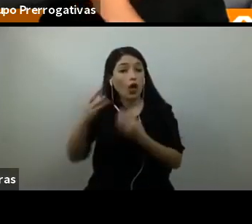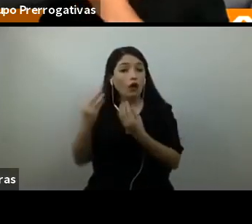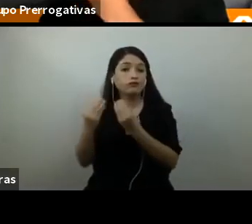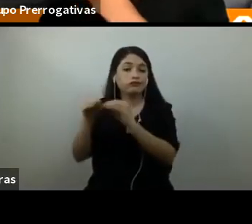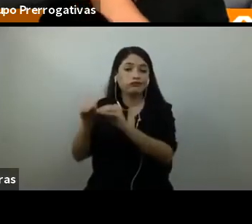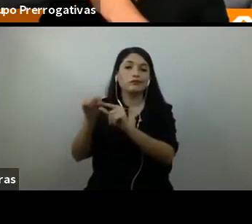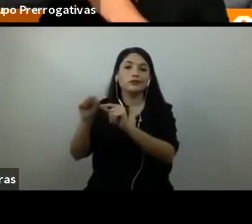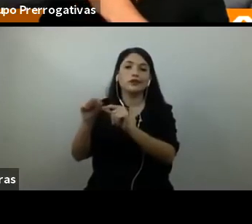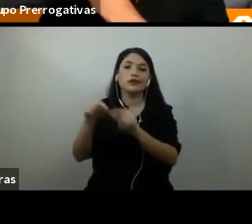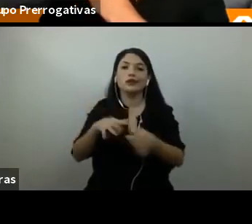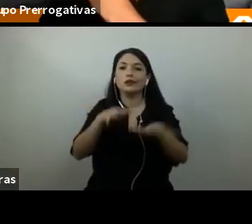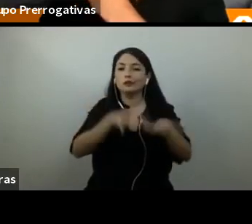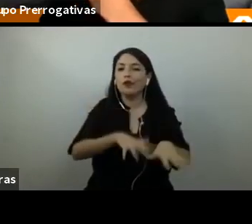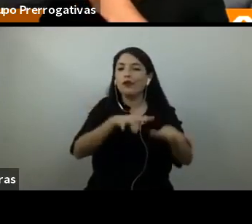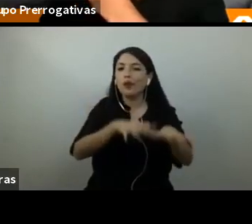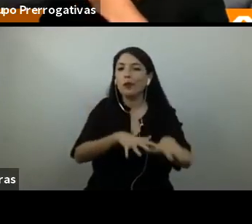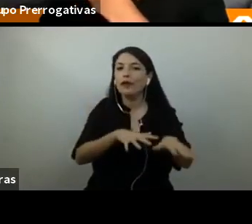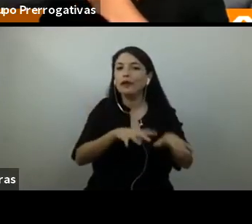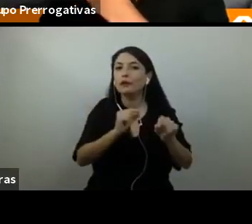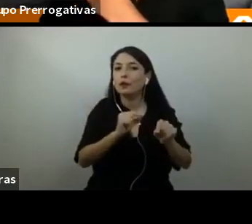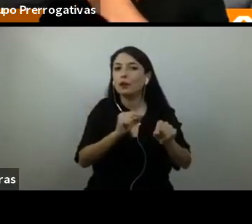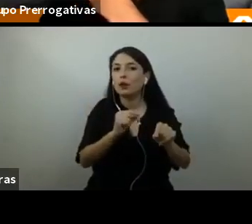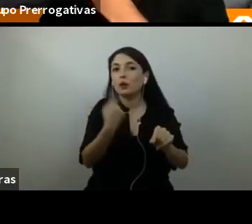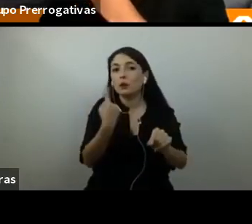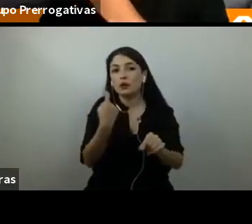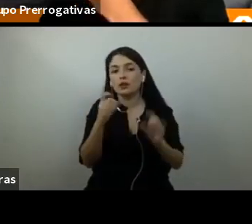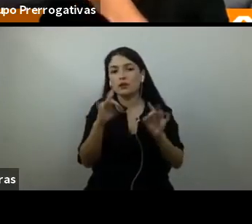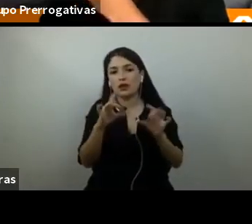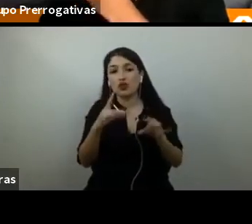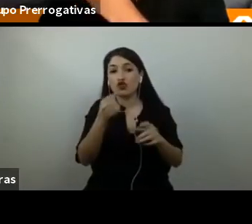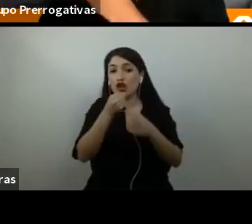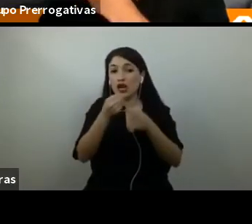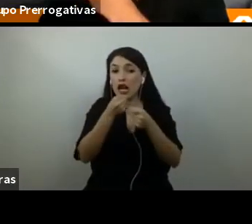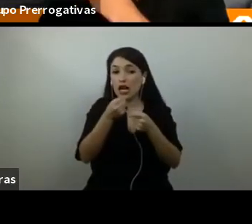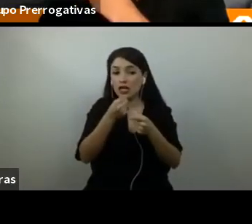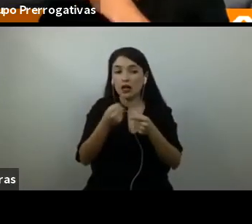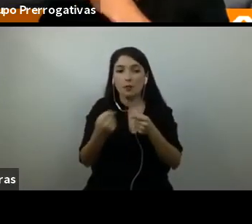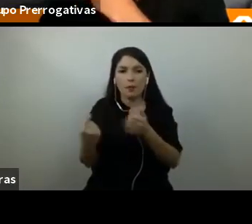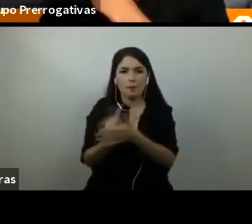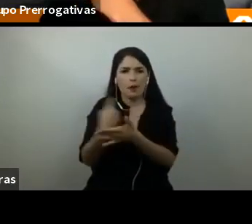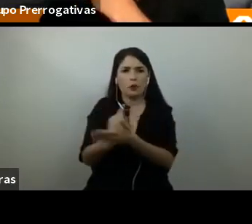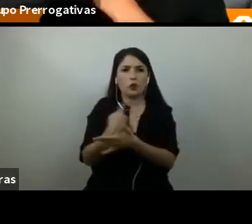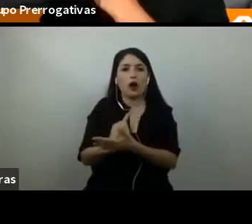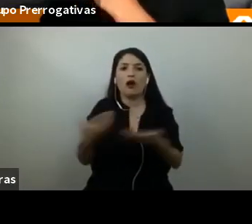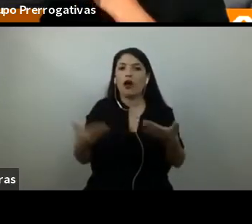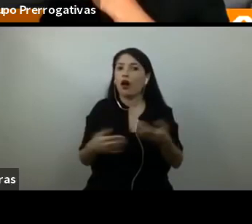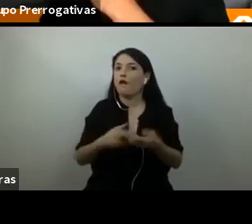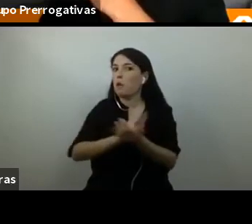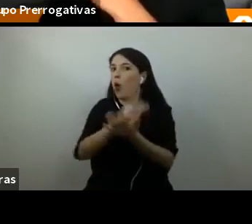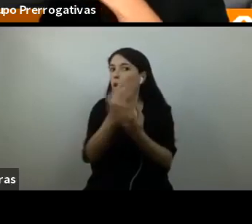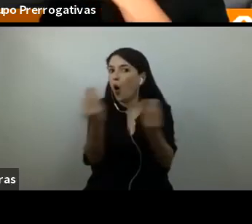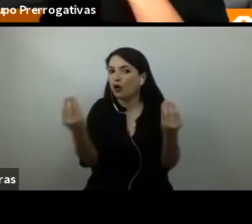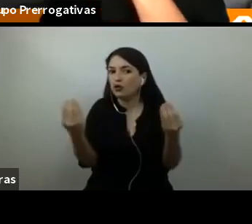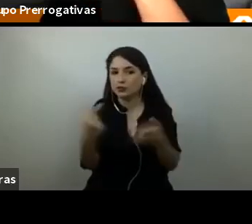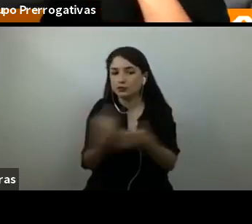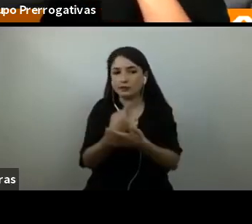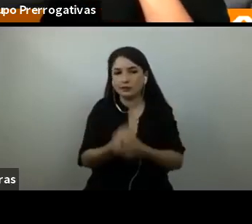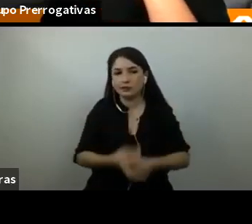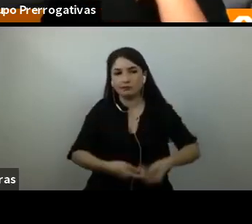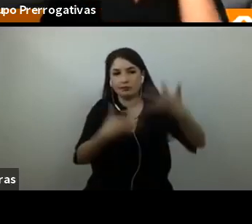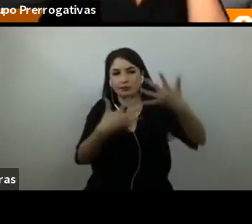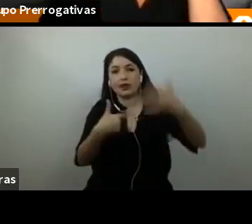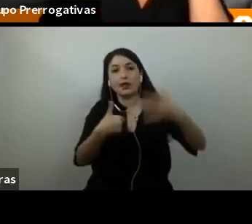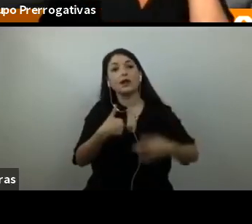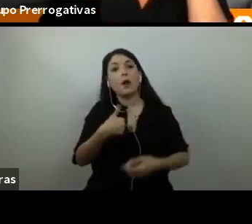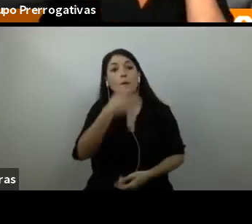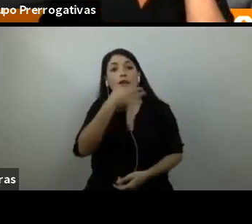movimento em especial. Né? E um jornalista me perguntou, e agora várias perguntas estão indo nesse sentido, o que eu achava a respeito